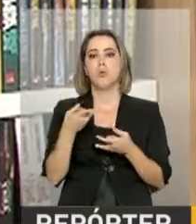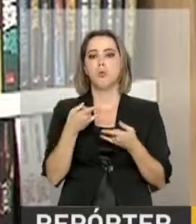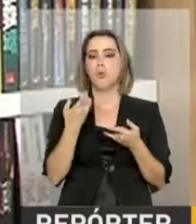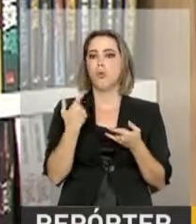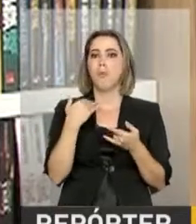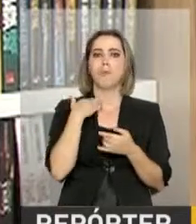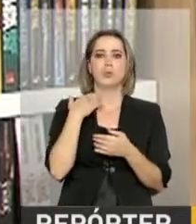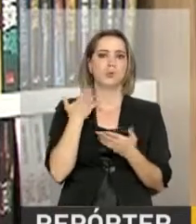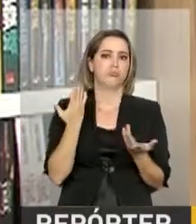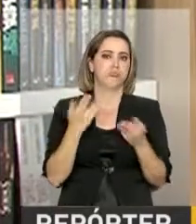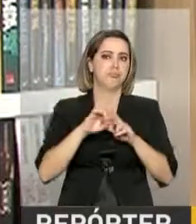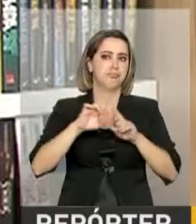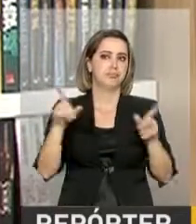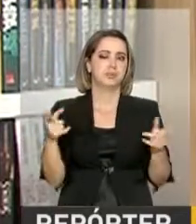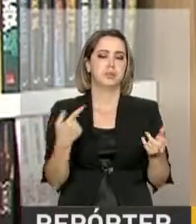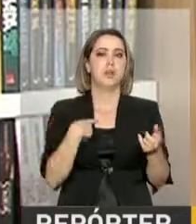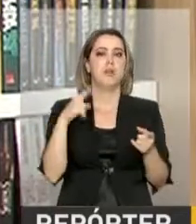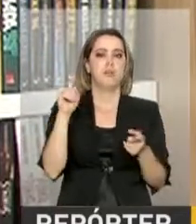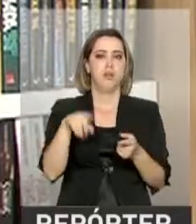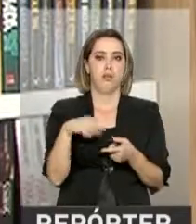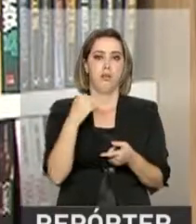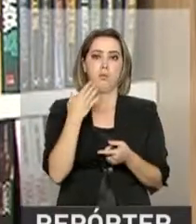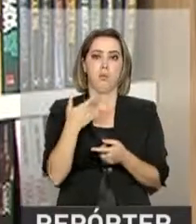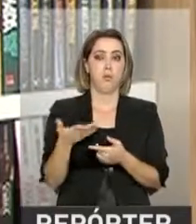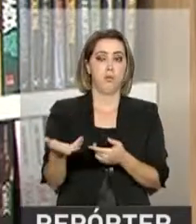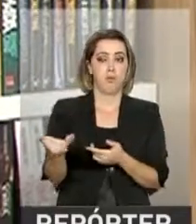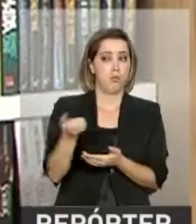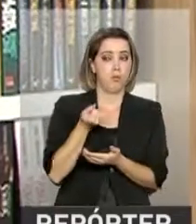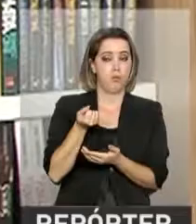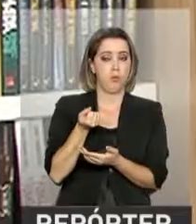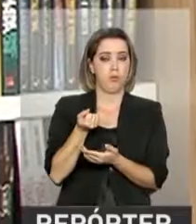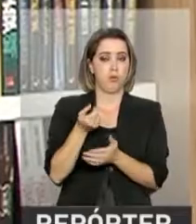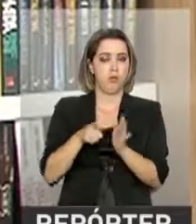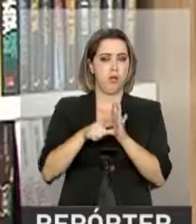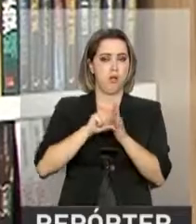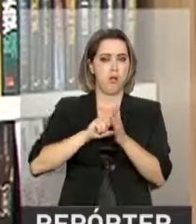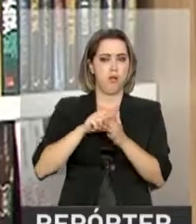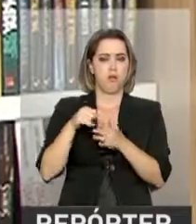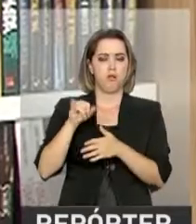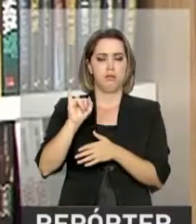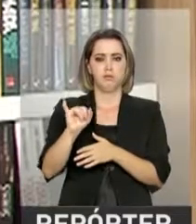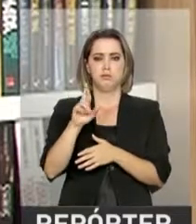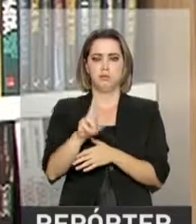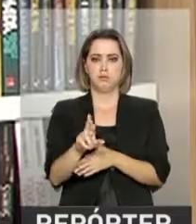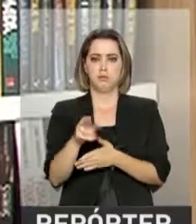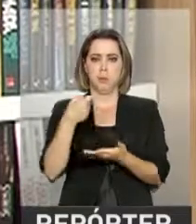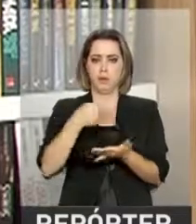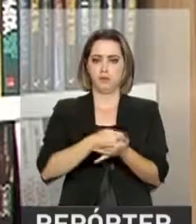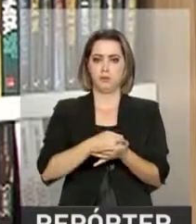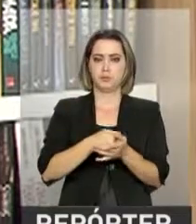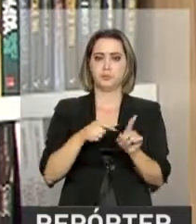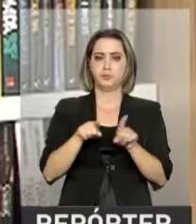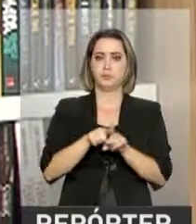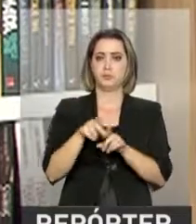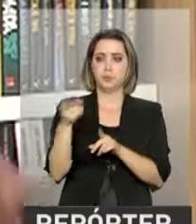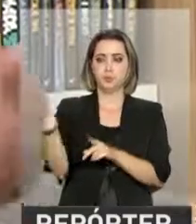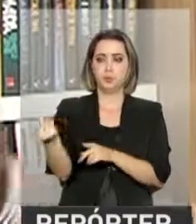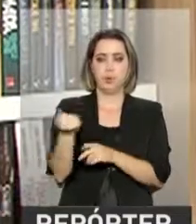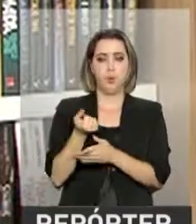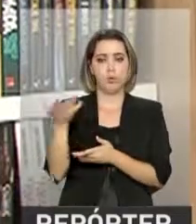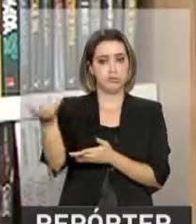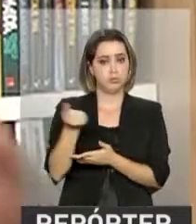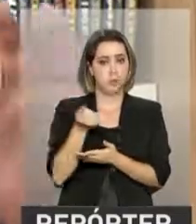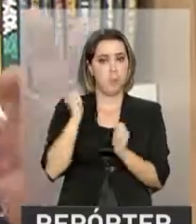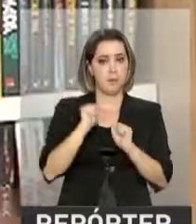instituição financeira. É bem interessante que ele receba, faça a antecipação deste imposto de renda e com este recurso faça